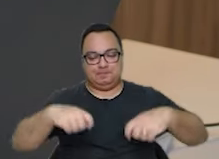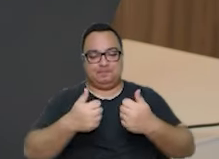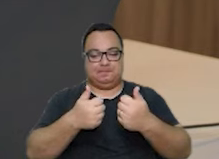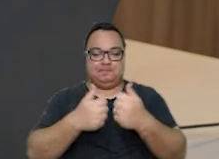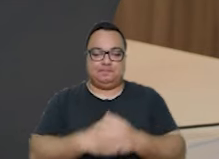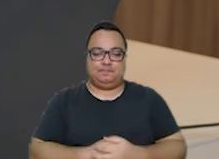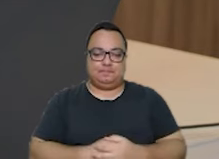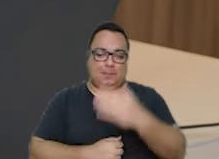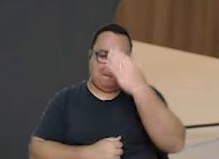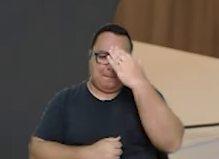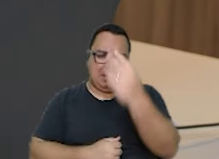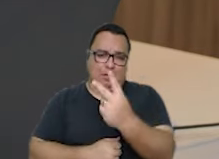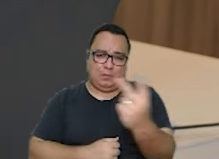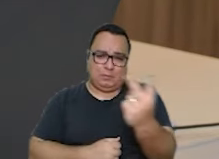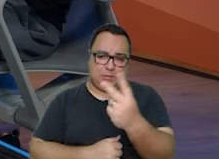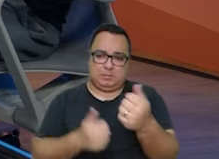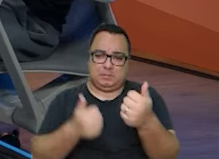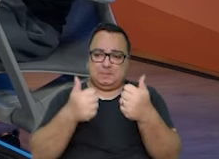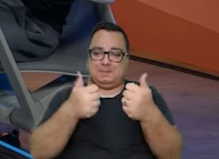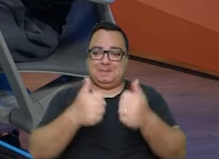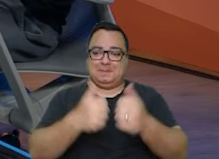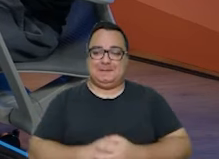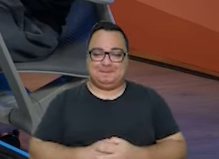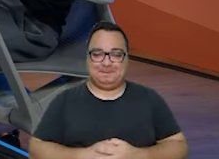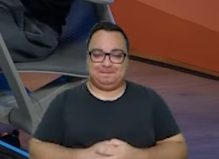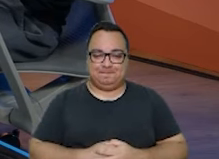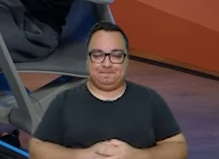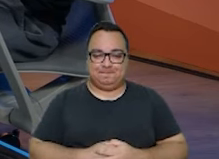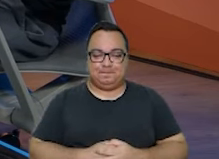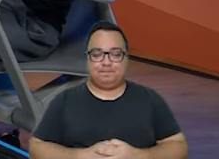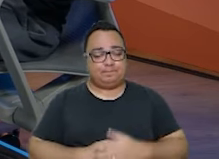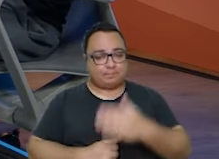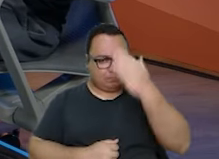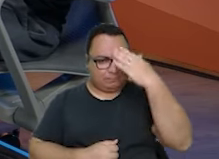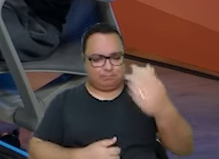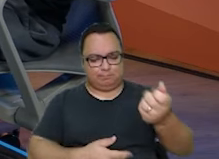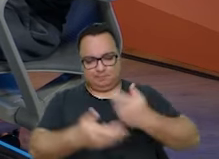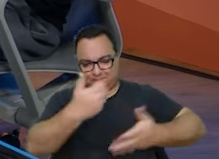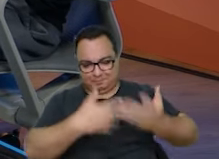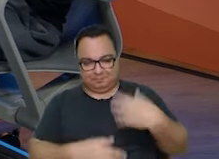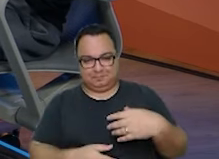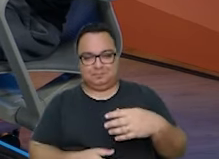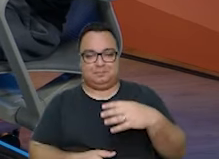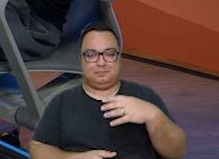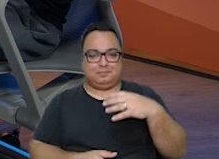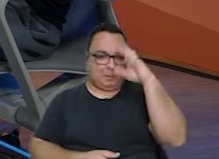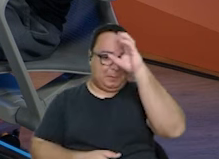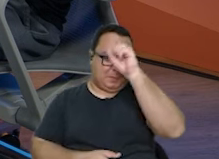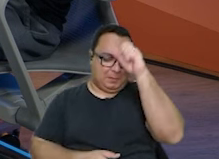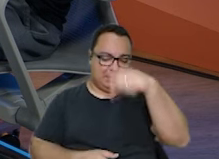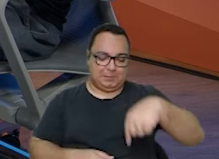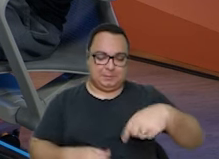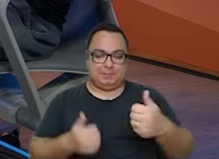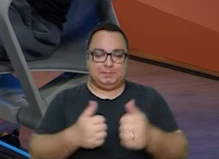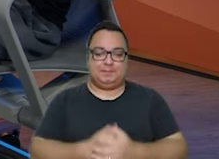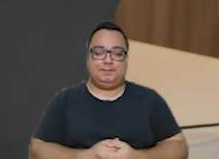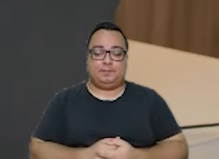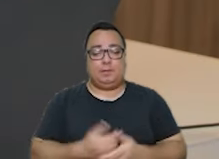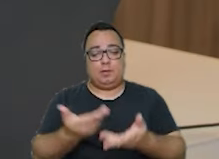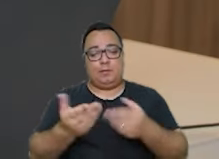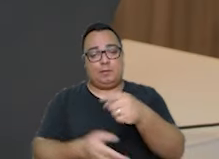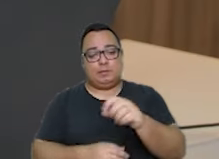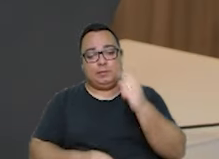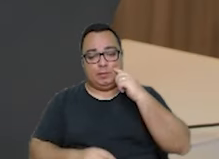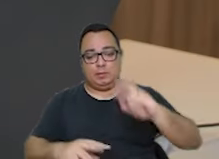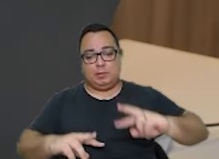uma vez agradeço a presença de vocês obrigada pela oportunidade de estar aqui e convidar vocês a conhecerem um